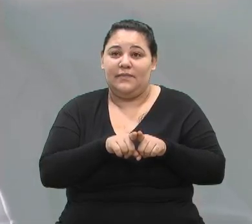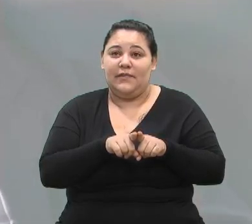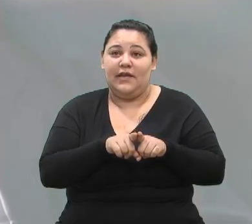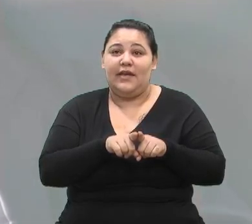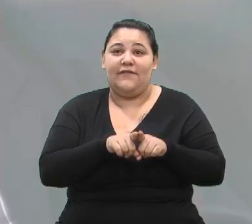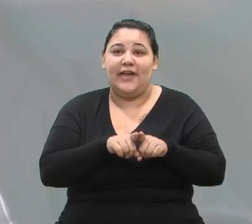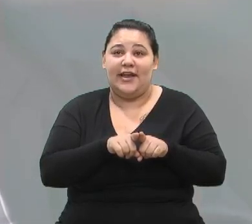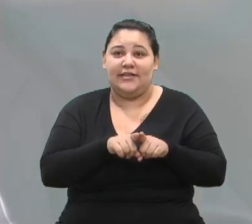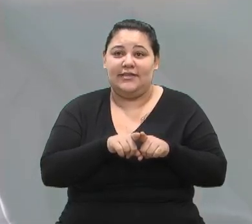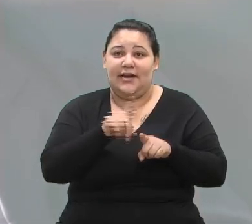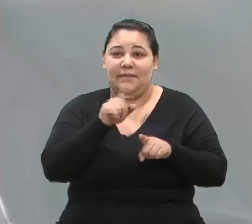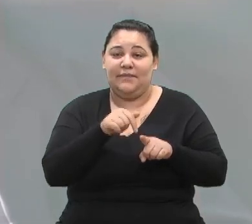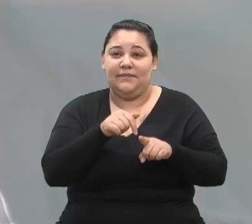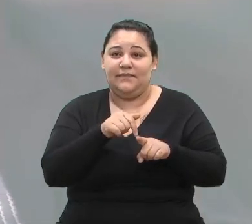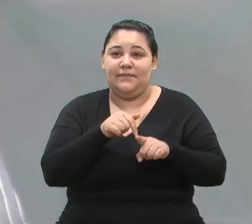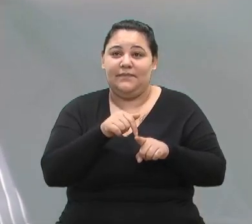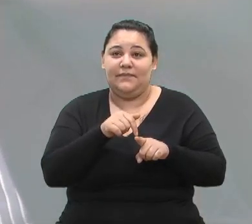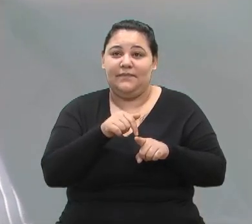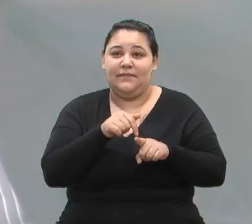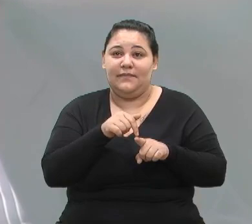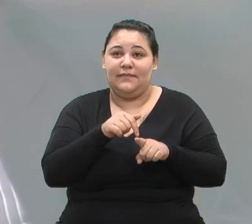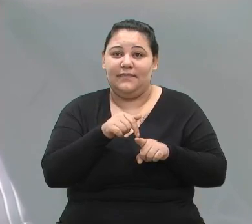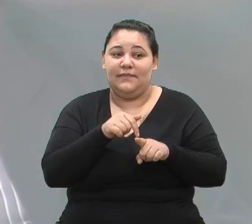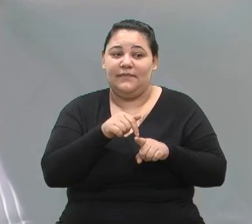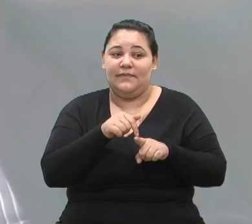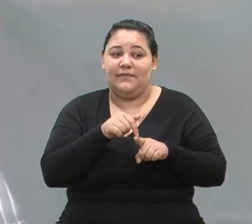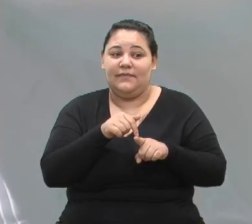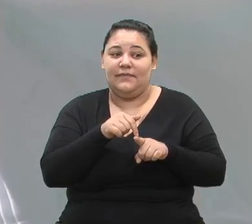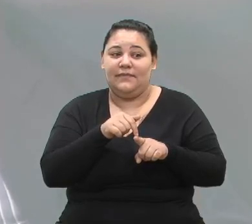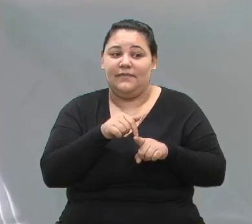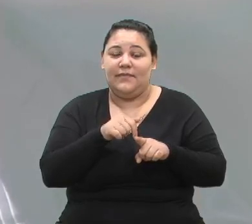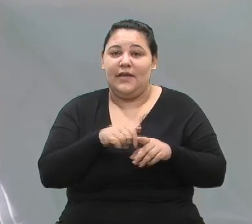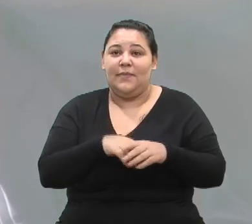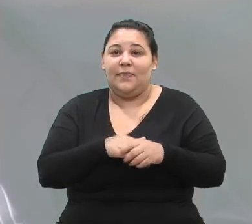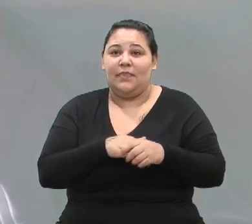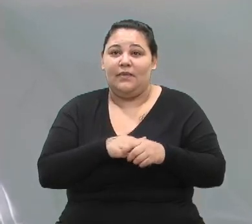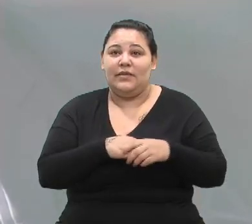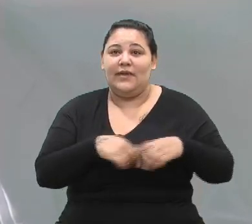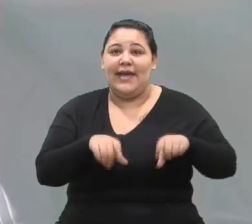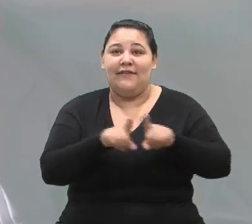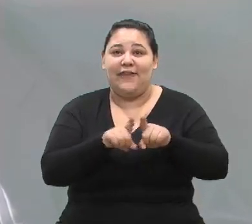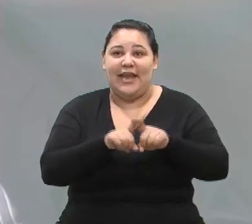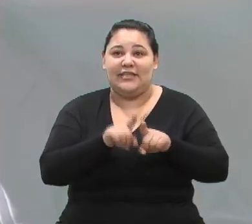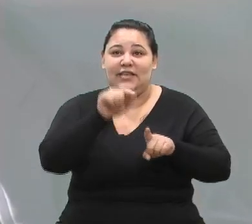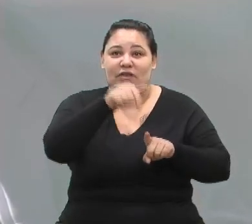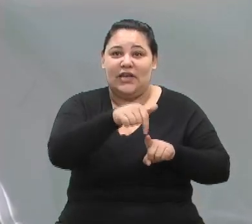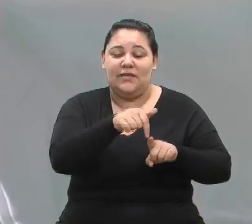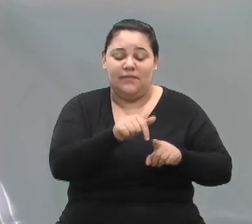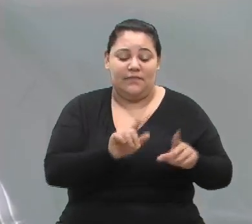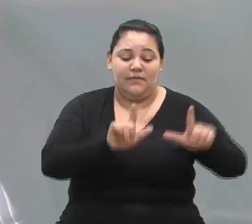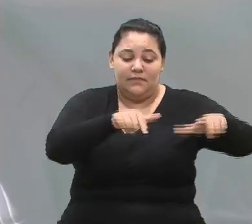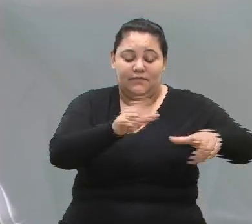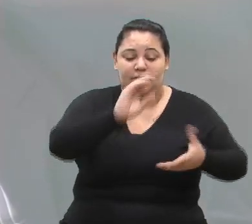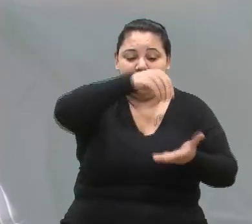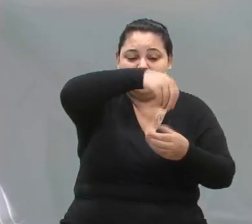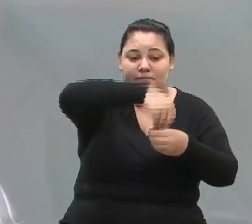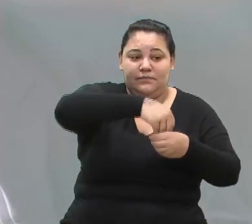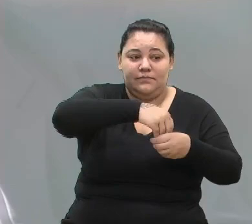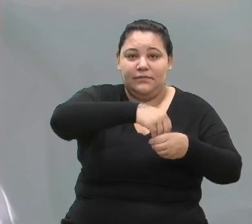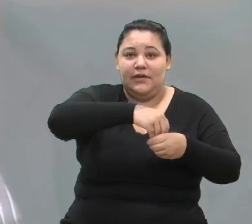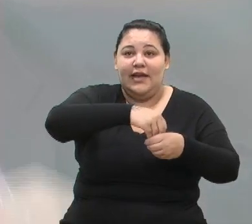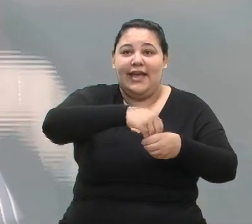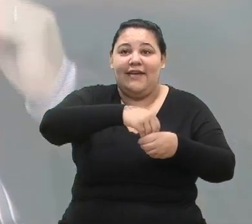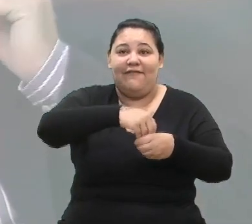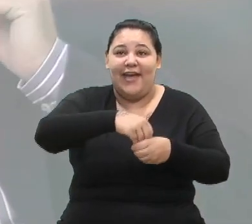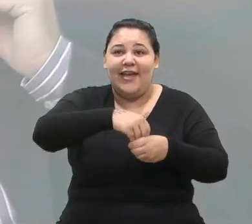era no loteamento, né, que foi vendido da sede campestre e hoje está lá nos pavilhões. Então, vale a pena esse resgate, até